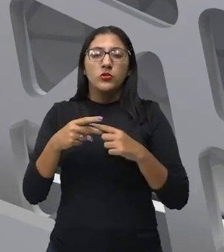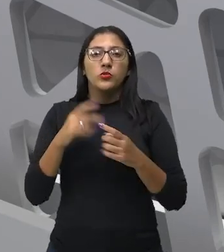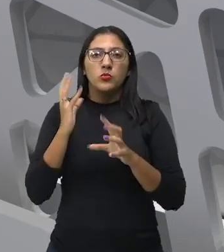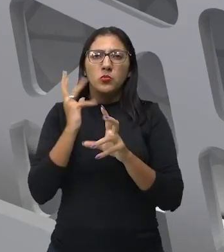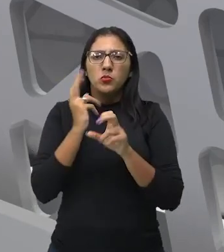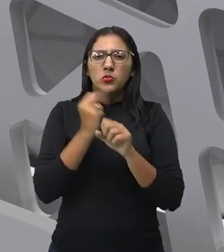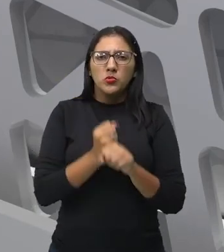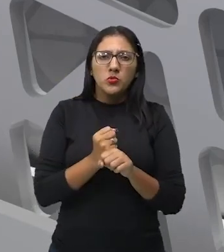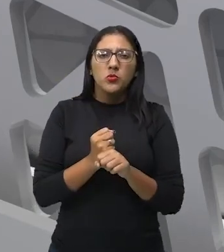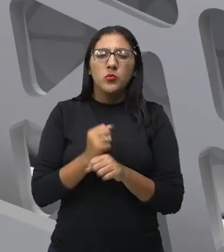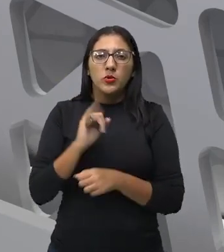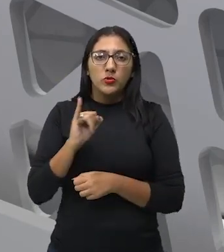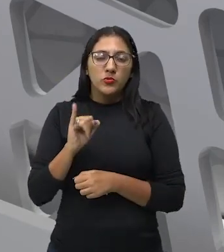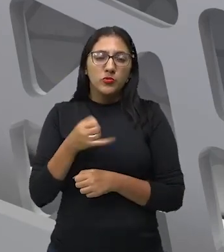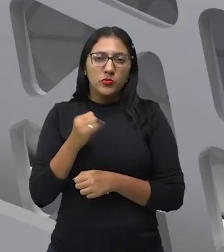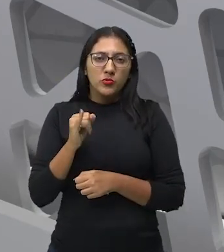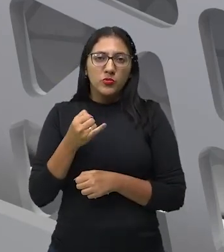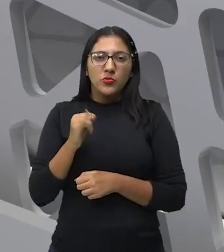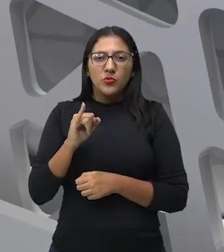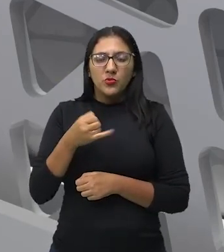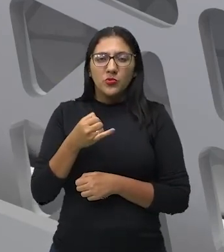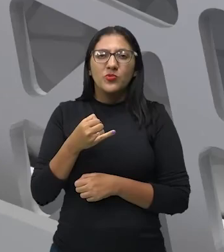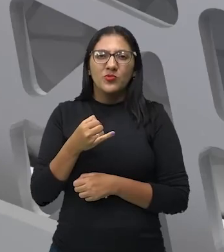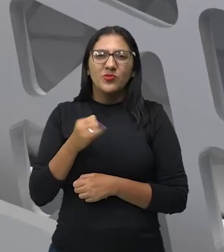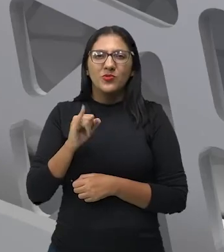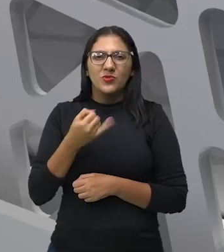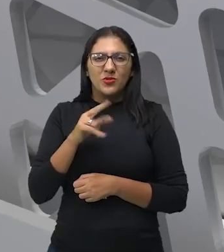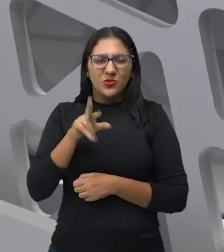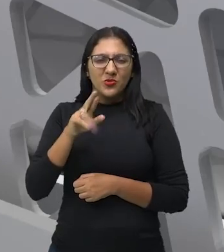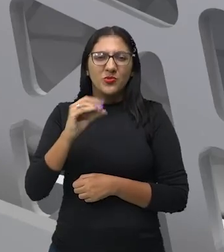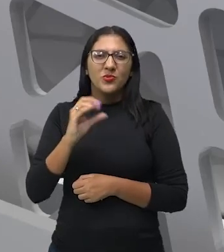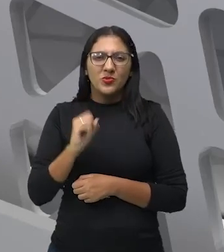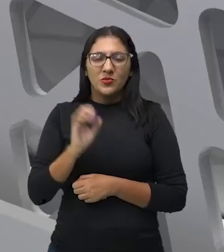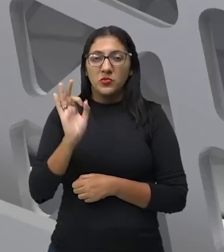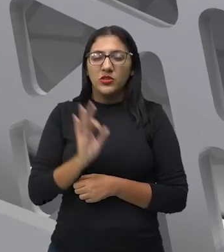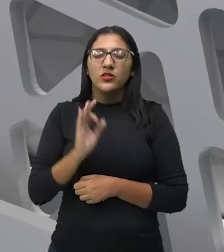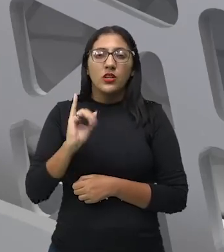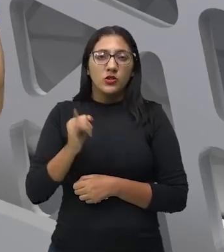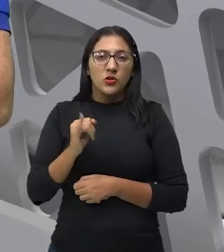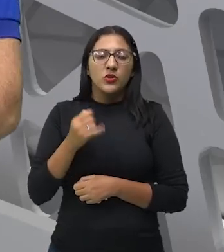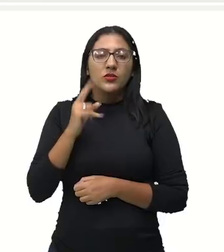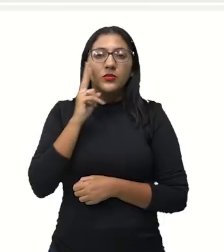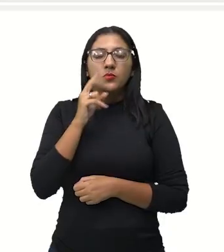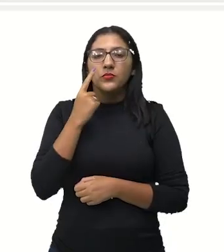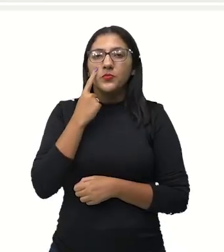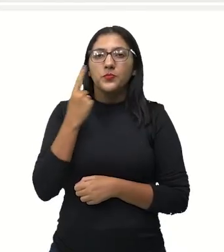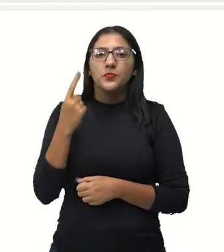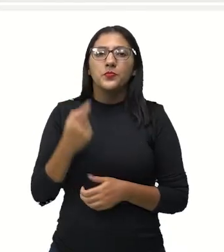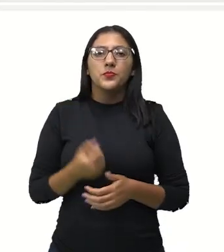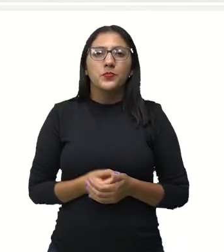vamos pegar o valor do capital e somar com os juros que Carlos recebeu, beleza? Vejam só então como vai ficar.